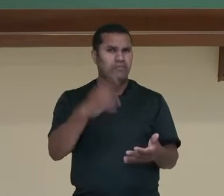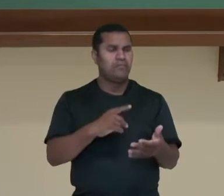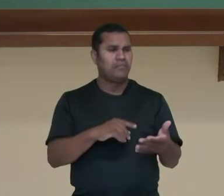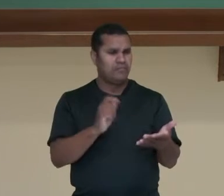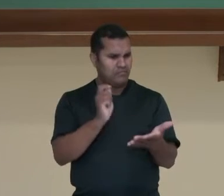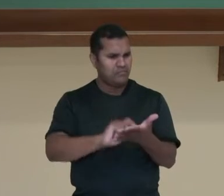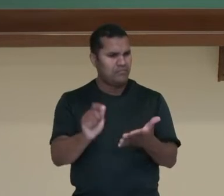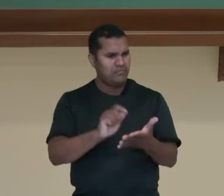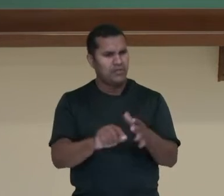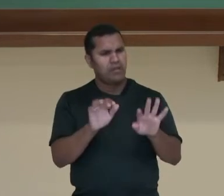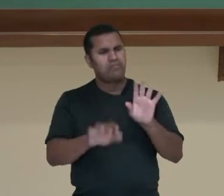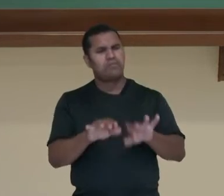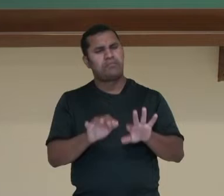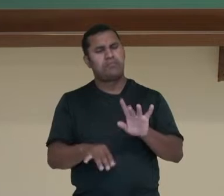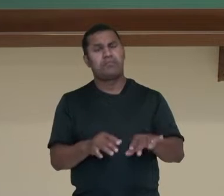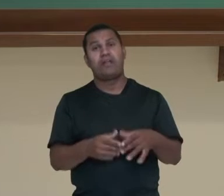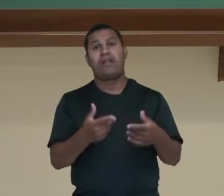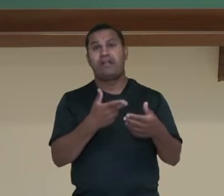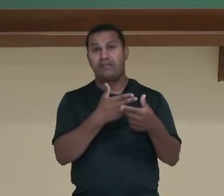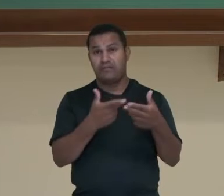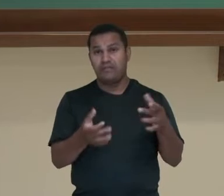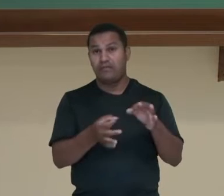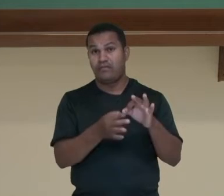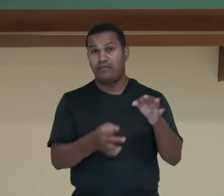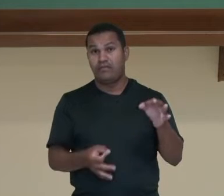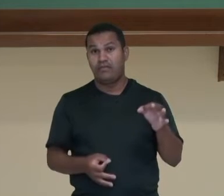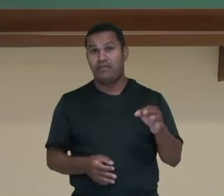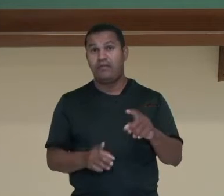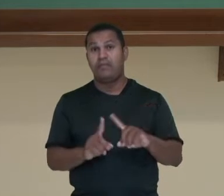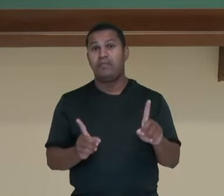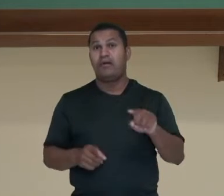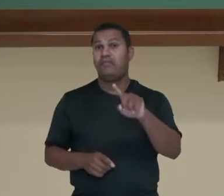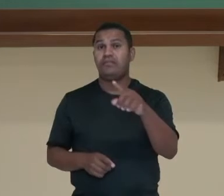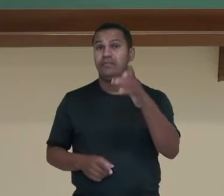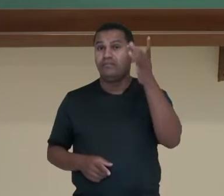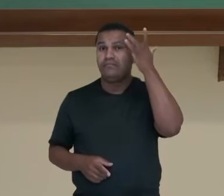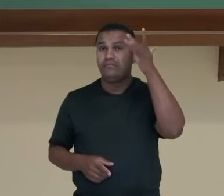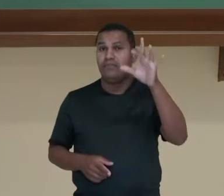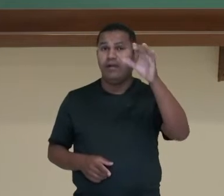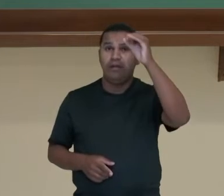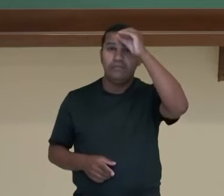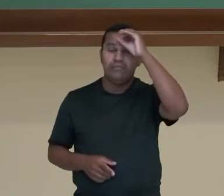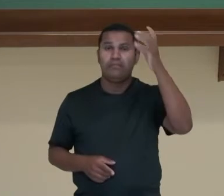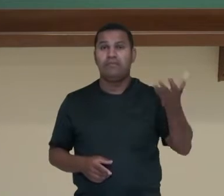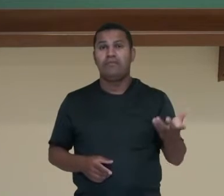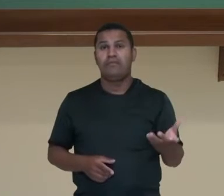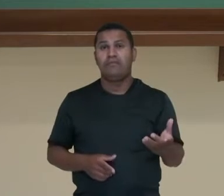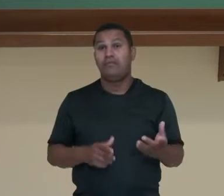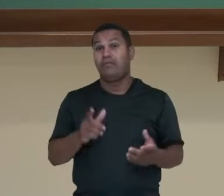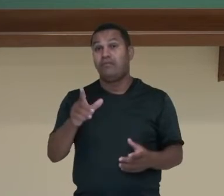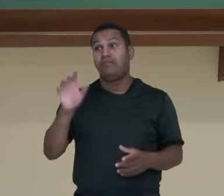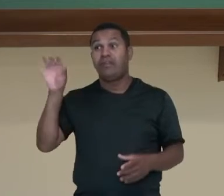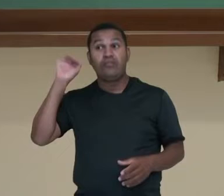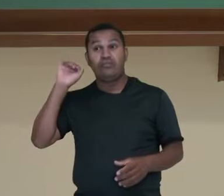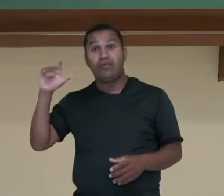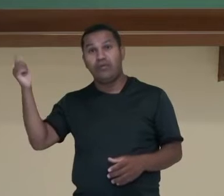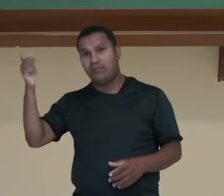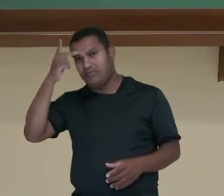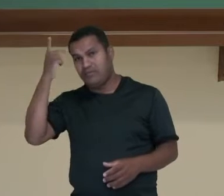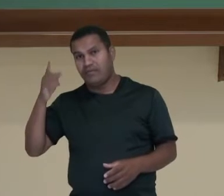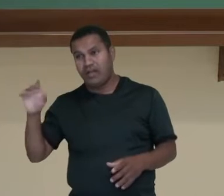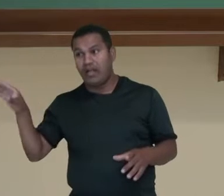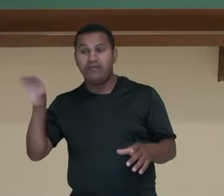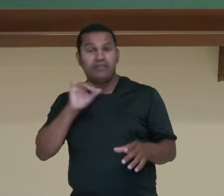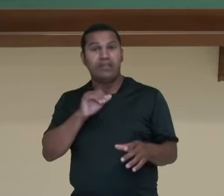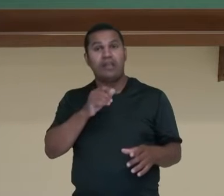eles falaram e fala um monte de coisa. Só que você não entende do assunto. Você fala, você fica repetindo o que os outros falaram.